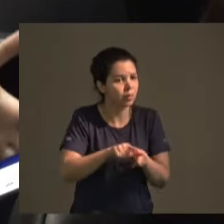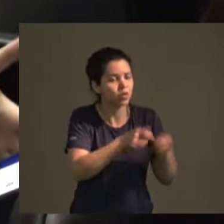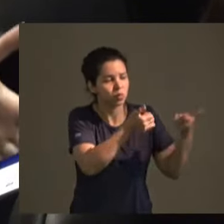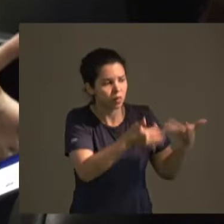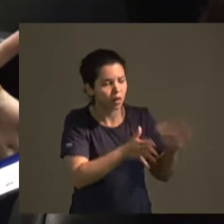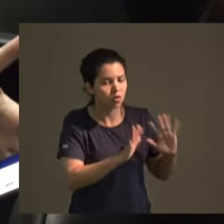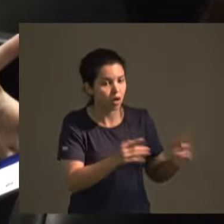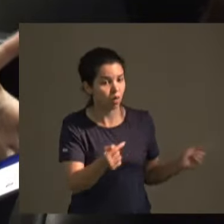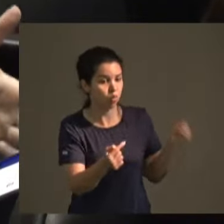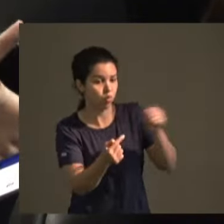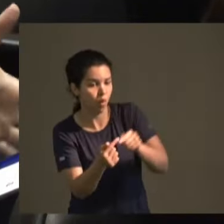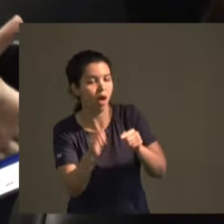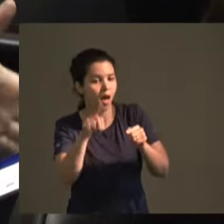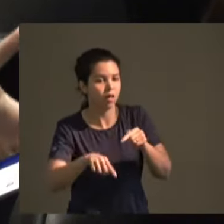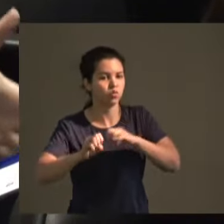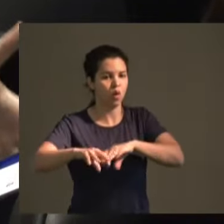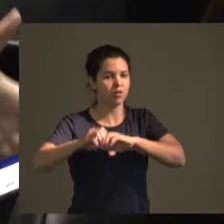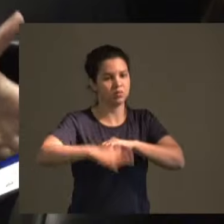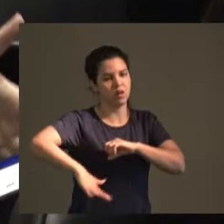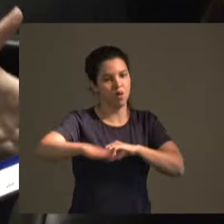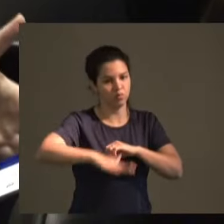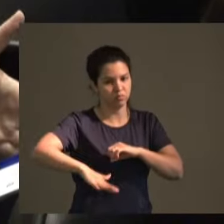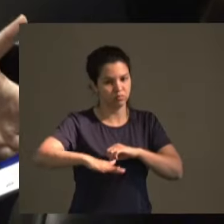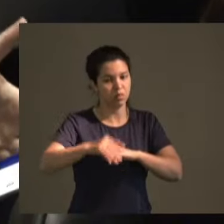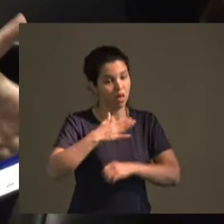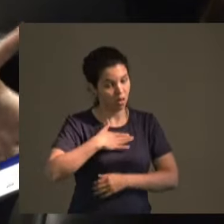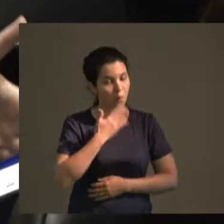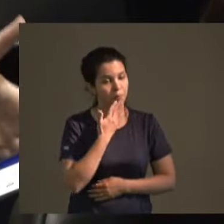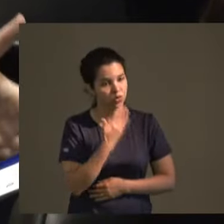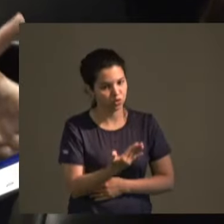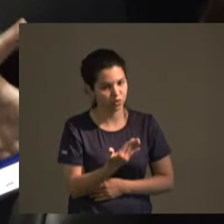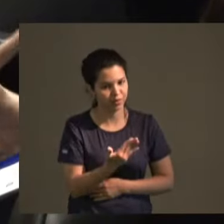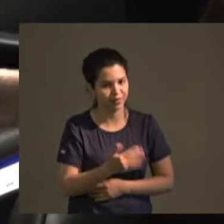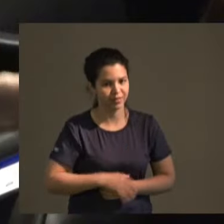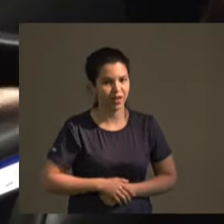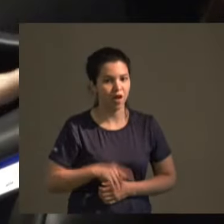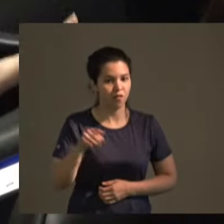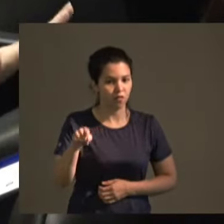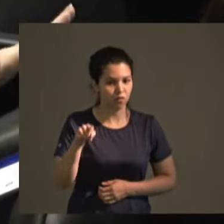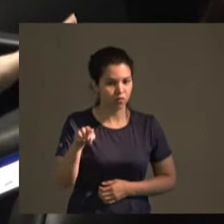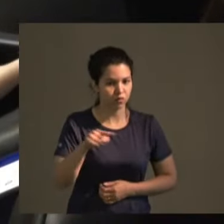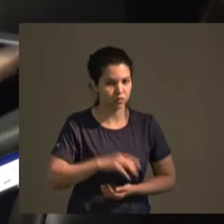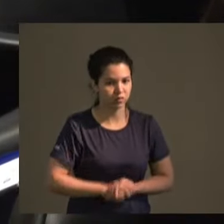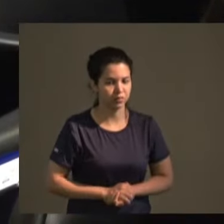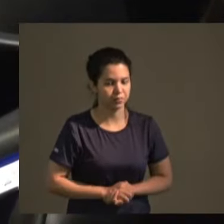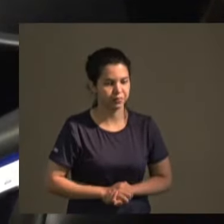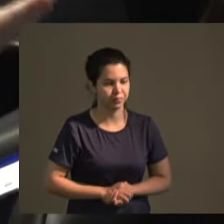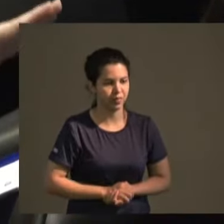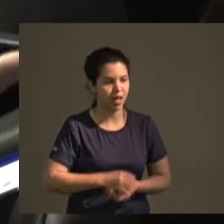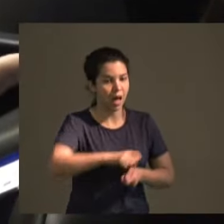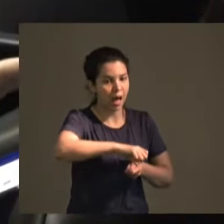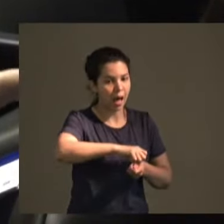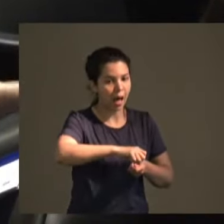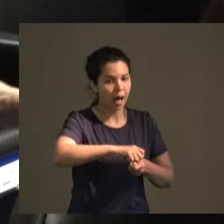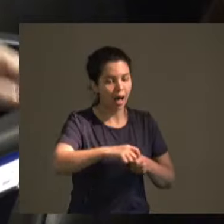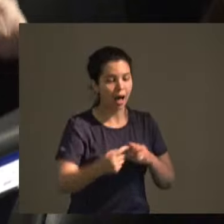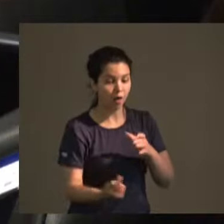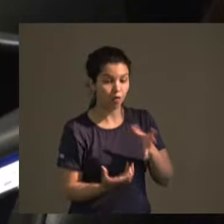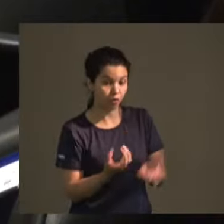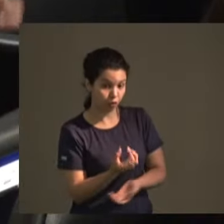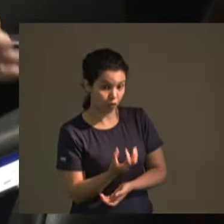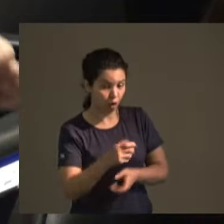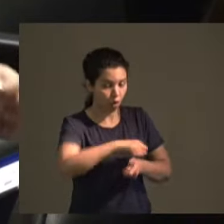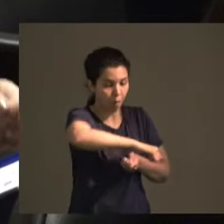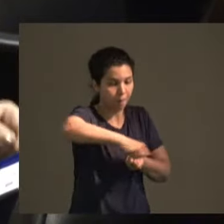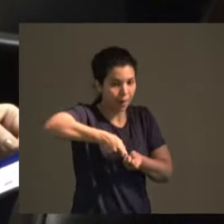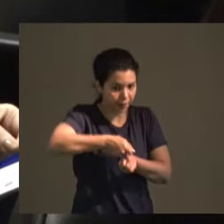Então, esse é o meu pedido. Quero te dizer que tu pode trocar a panela de pressão, o feijão, para carne de pescoço. Não tem problema, Antônio.